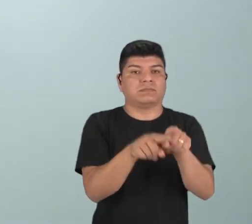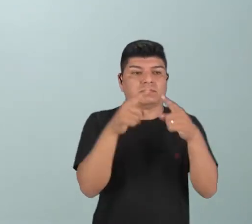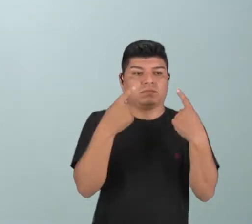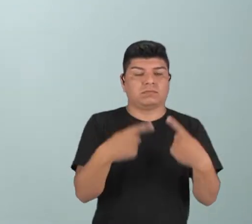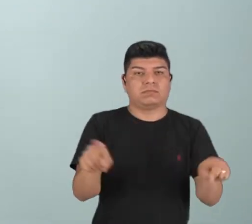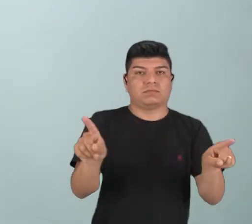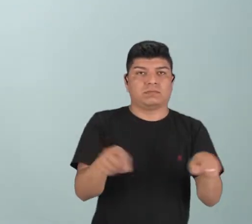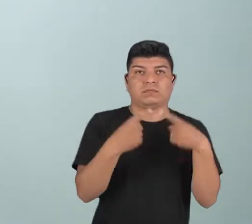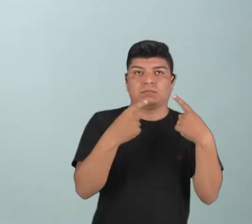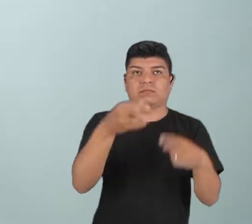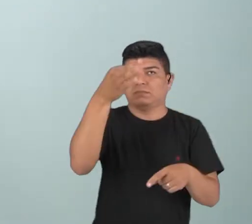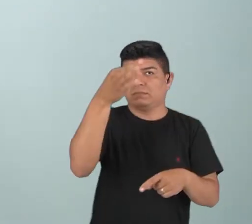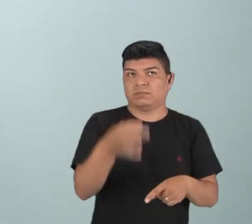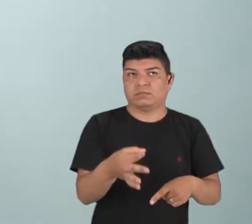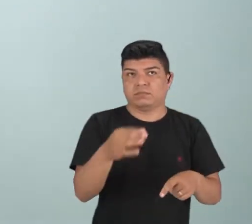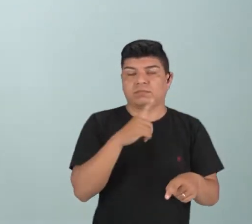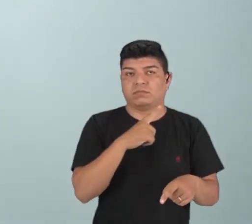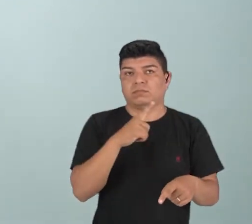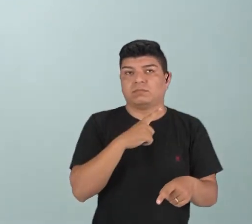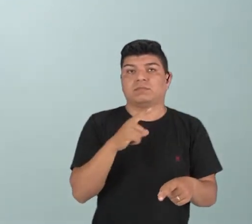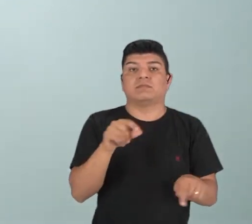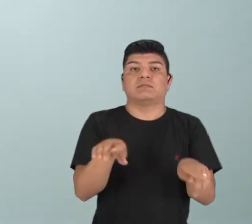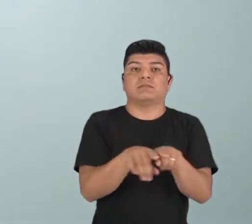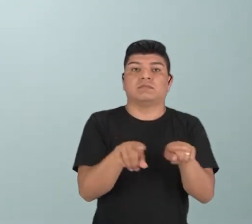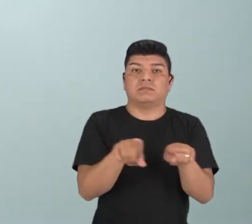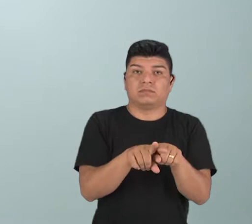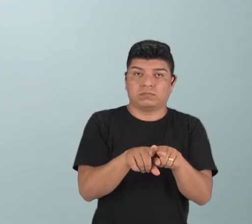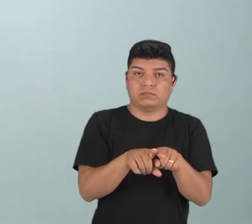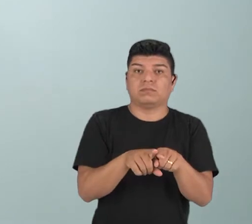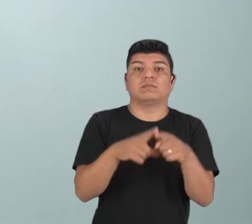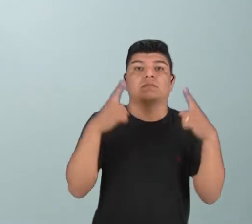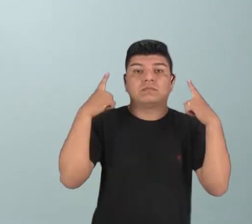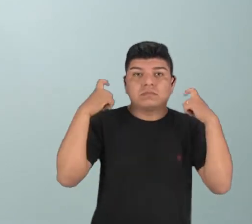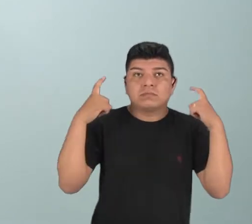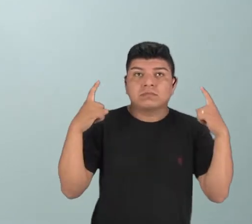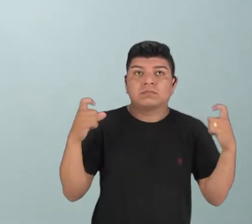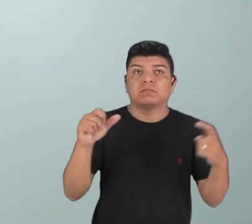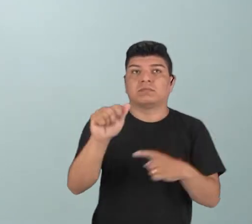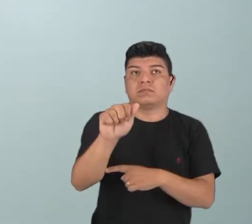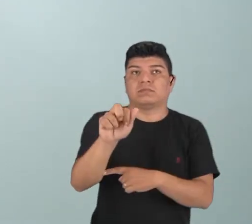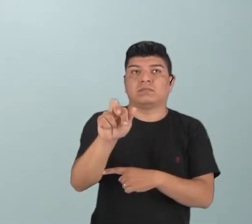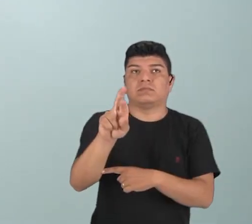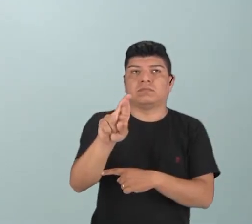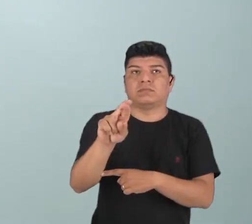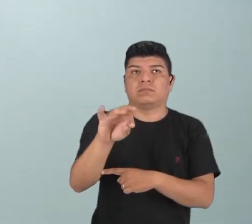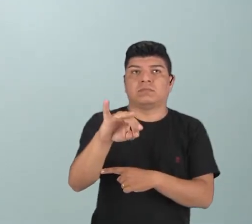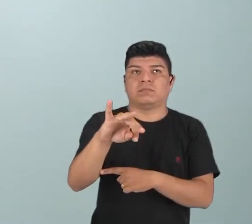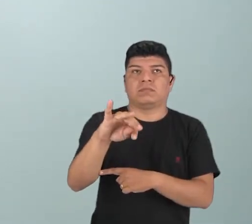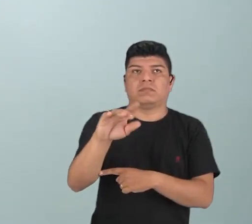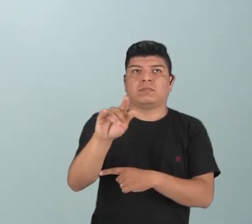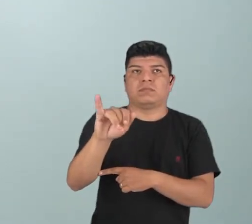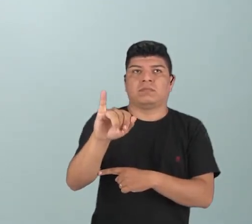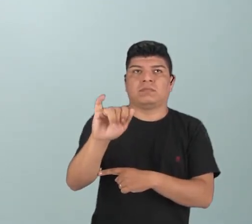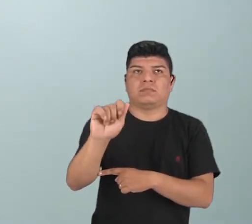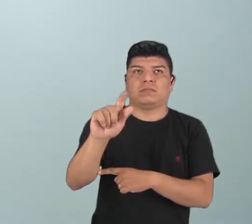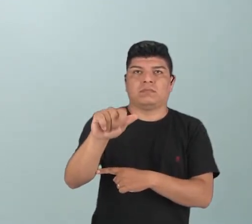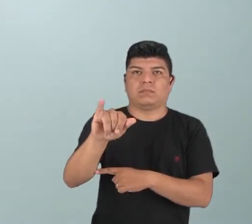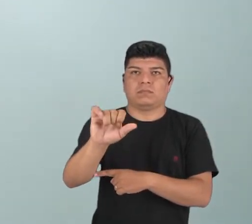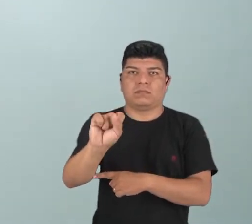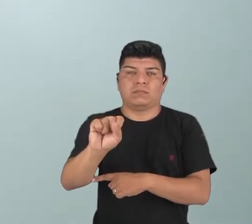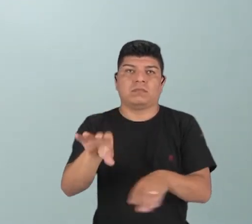certo? E nós temos também os sons artificiais. Vamos ver o que são os sons artificiais ou quais são os